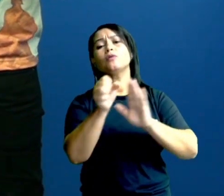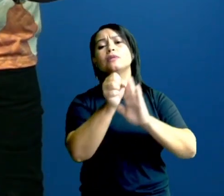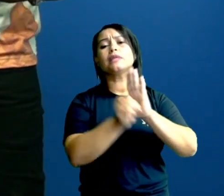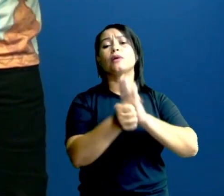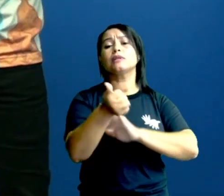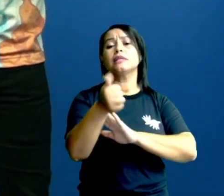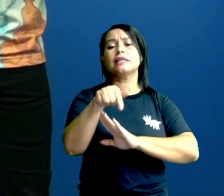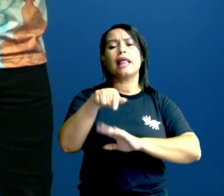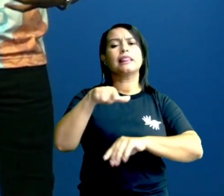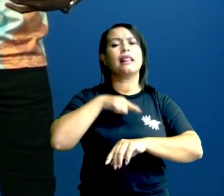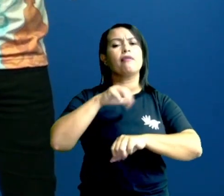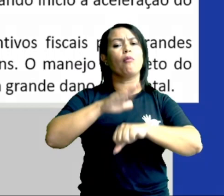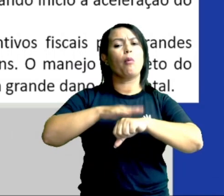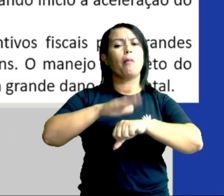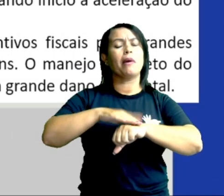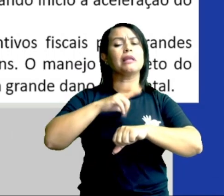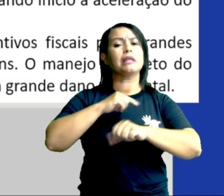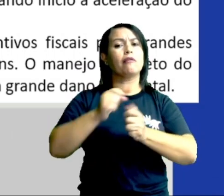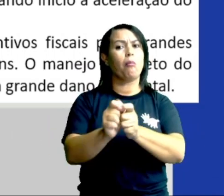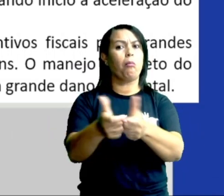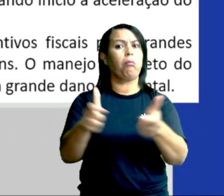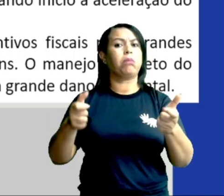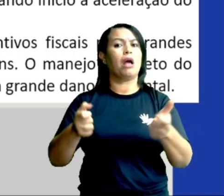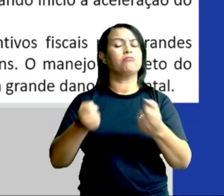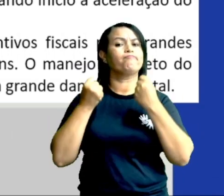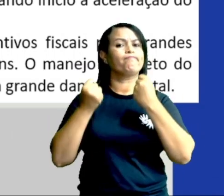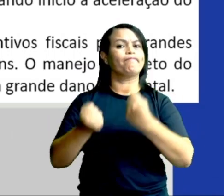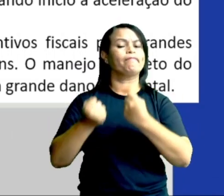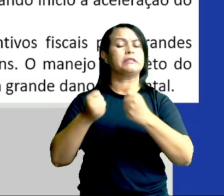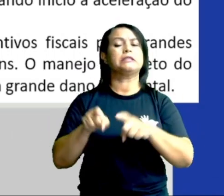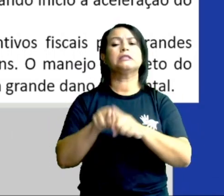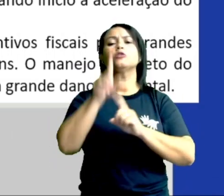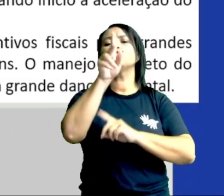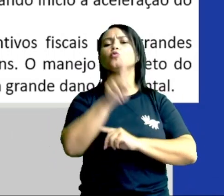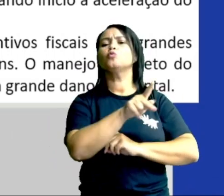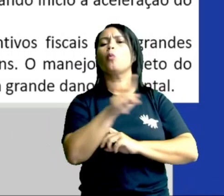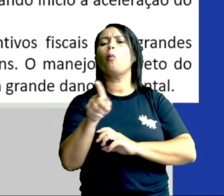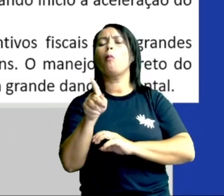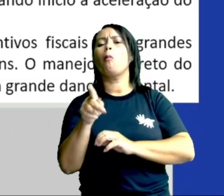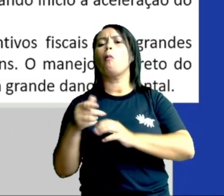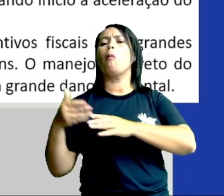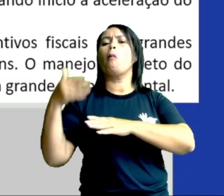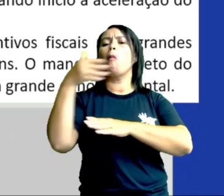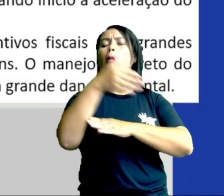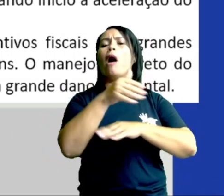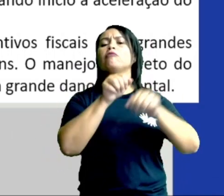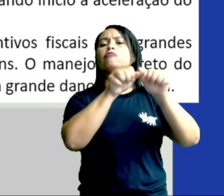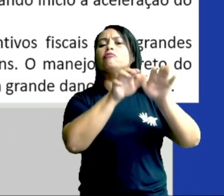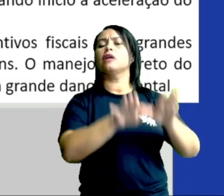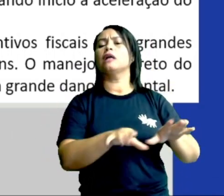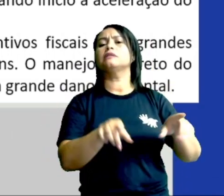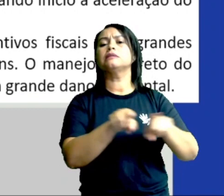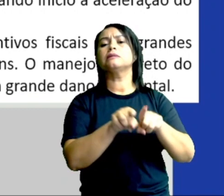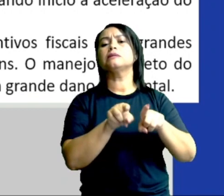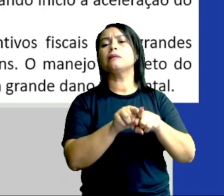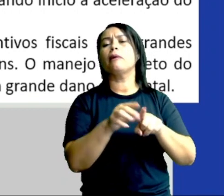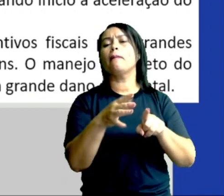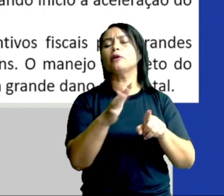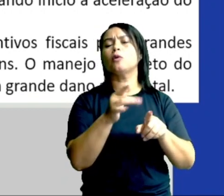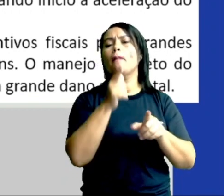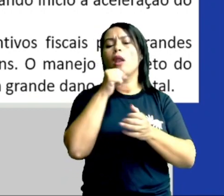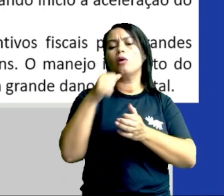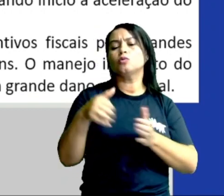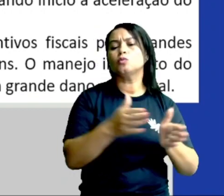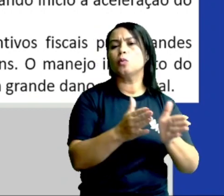17 foi o momento em que ocorreram com maior intensidade Então os padres foram se estabelecendo no logicamente nas proximidades de